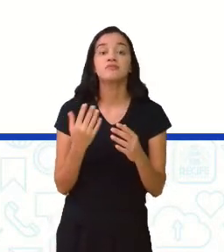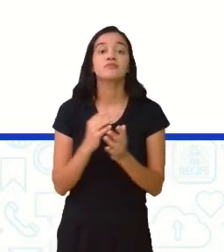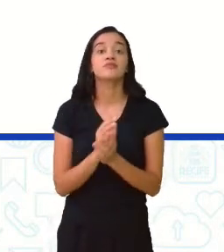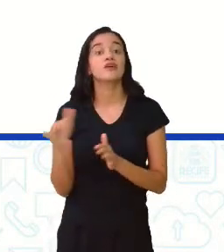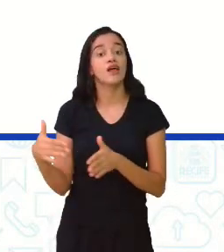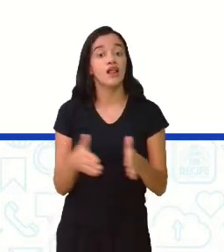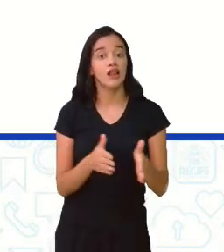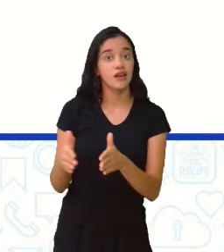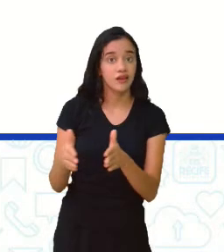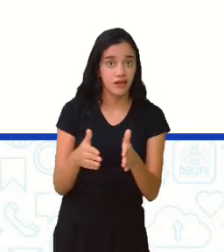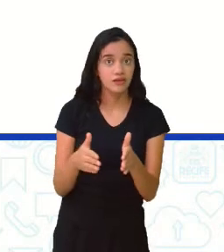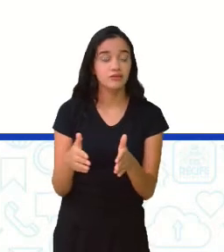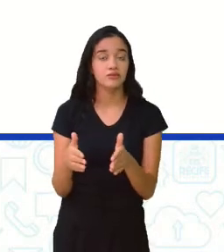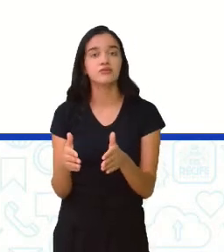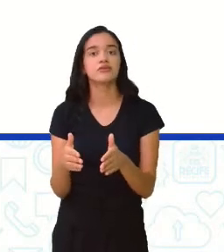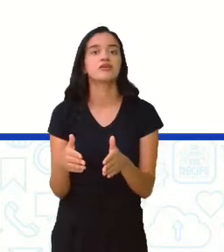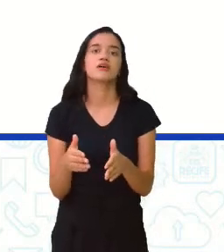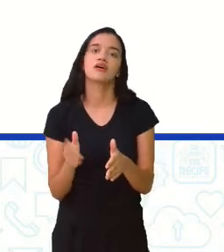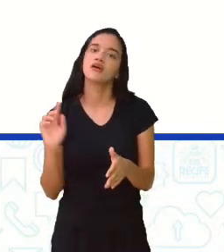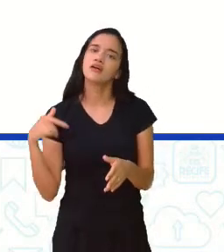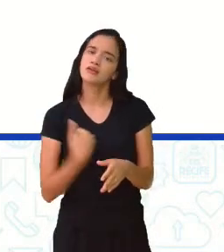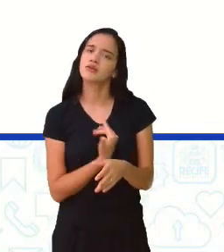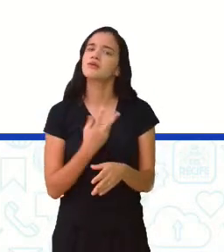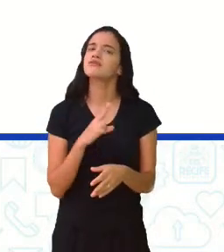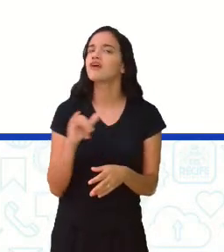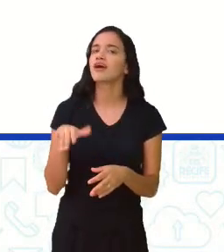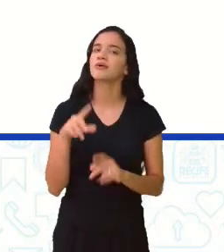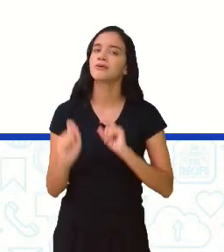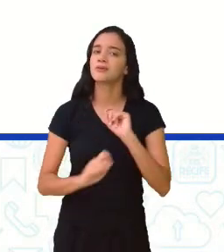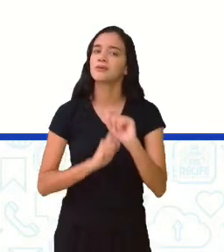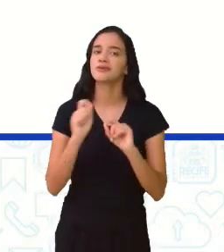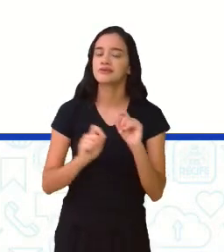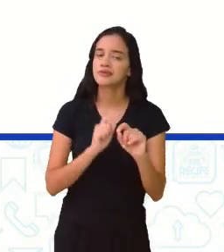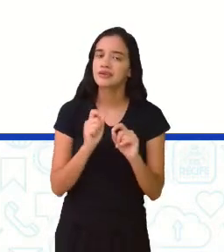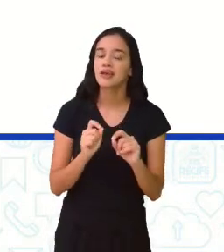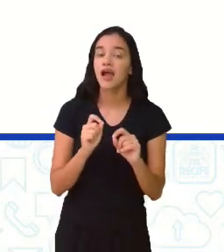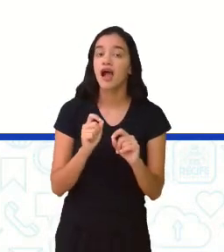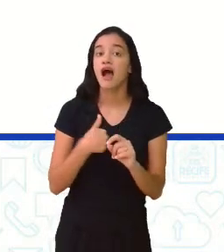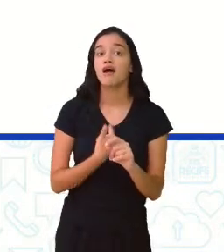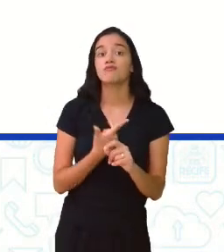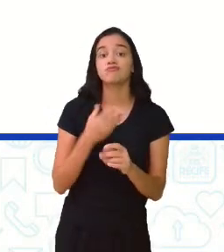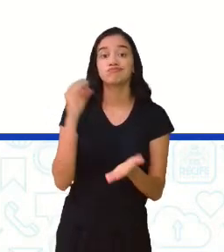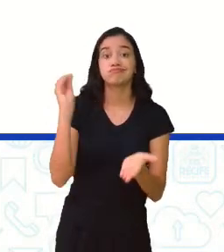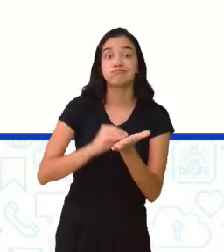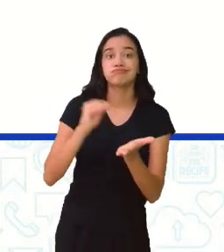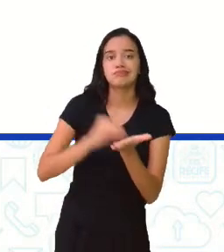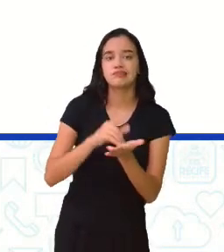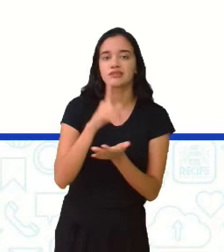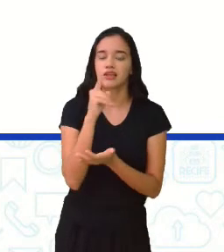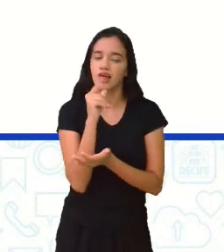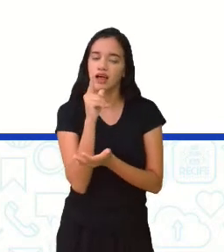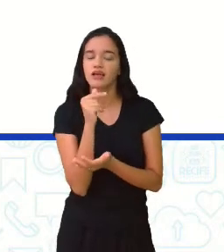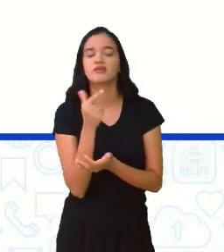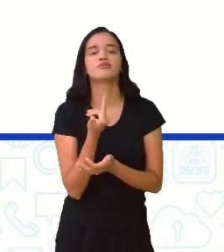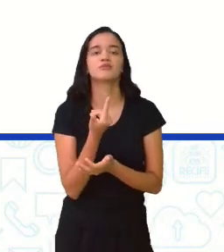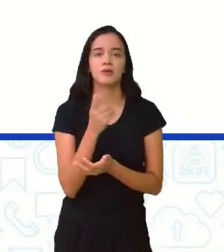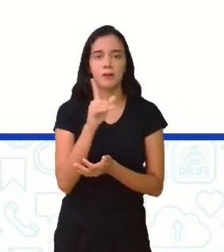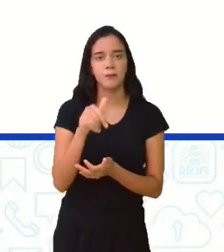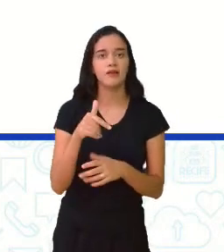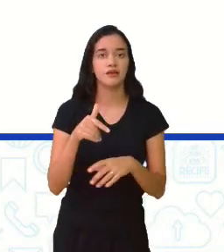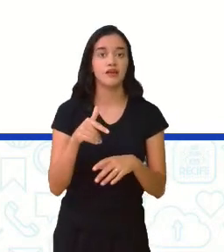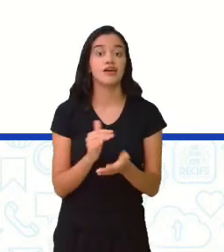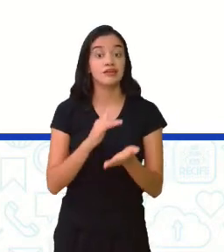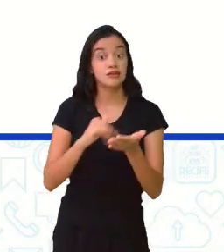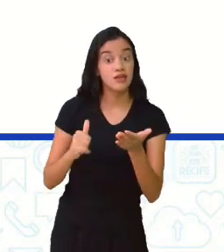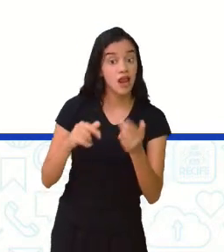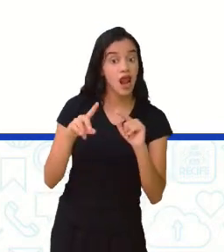rios, lagos e tudo mais, a gente vai ficar com menos água potável ainda, né? Porque a gente não vai ter de onde tirar. Vai tirar,